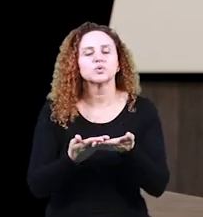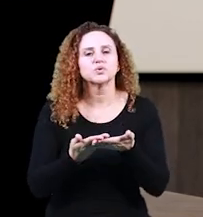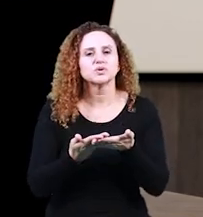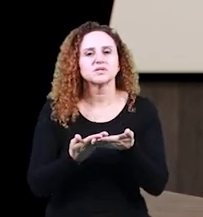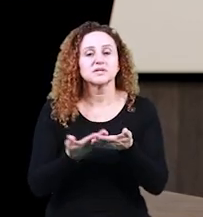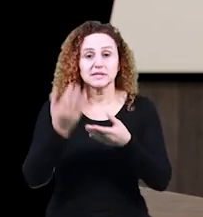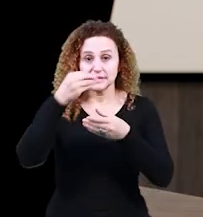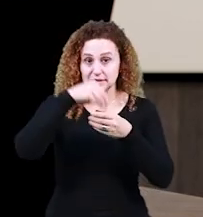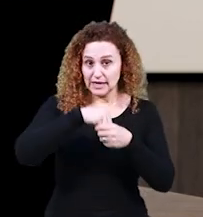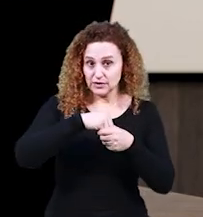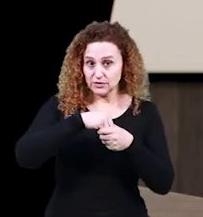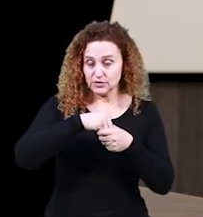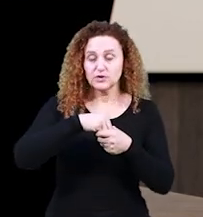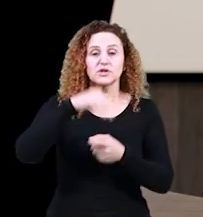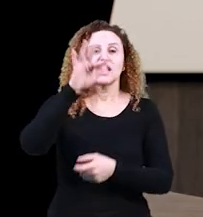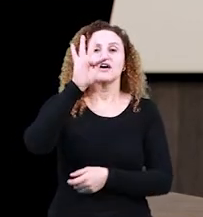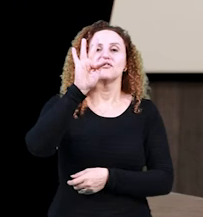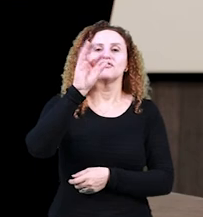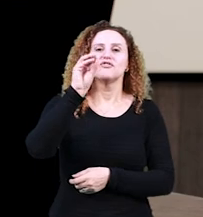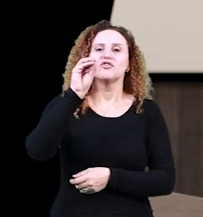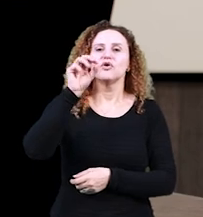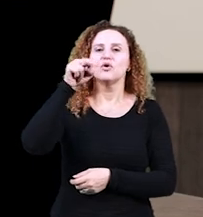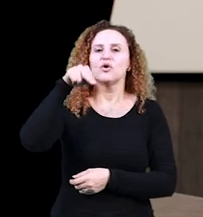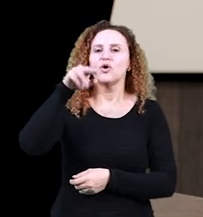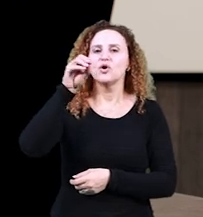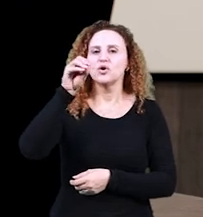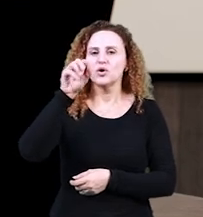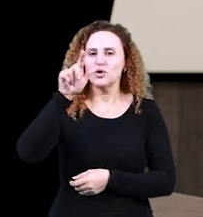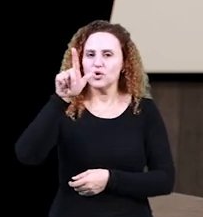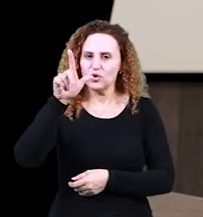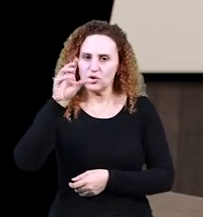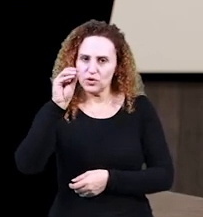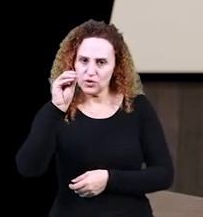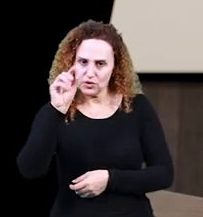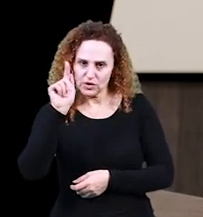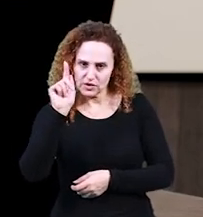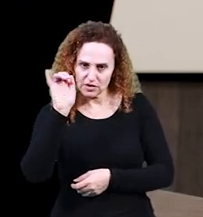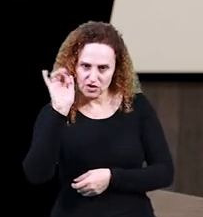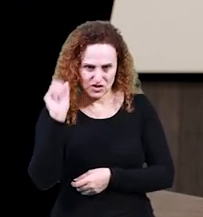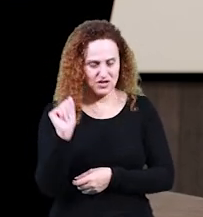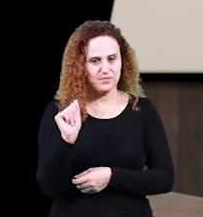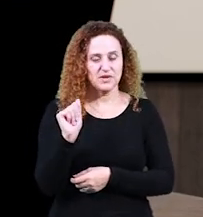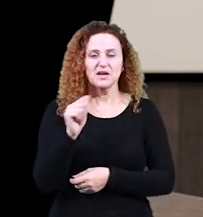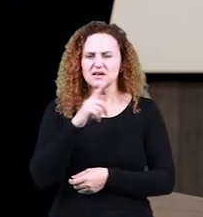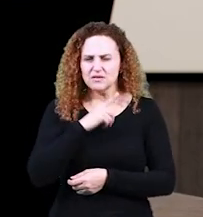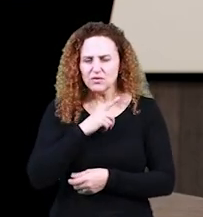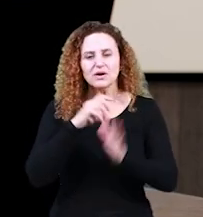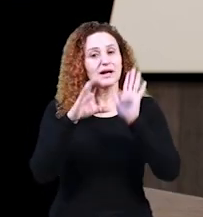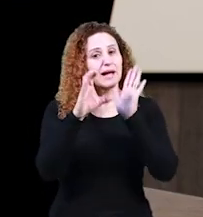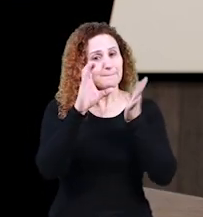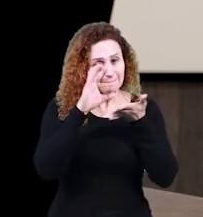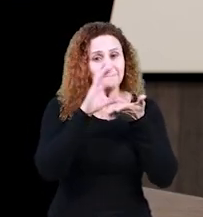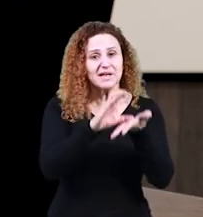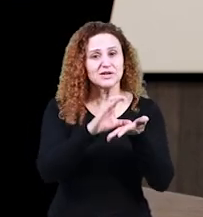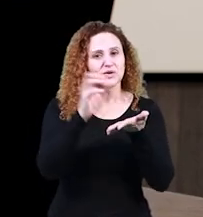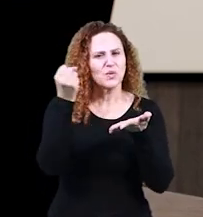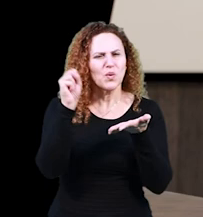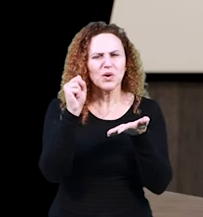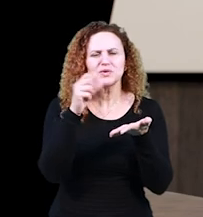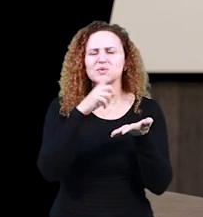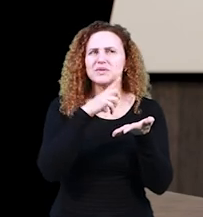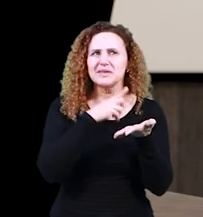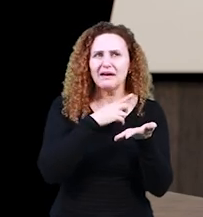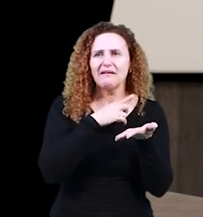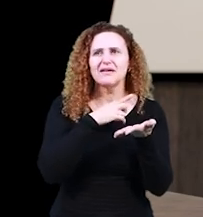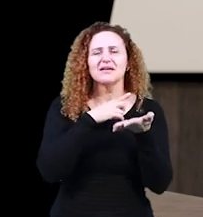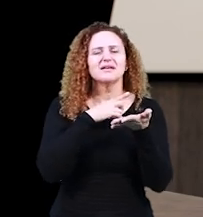os estudos dentro da fonologia se vocês pegarem o curso de linguística geral lá no Capítulo 8 tem um Capítulo inteiro sobre fonologia